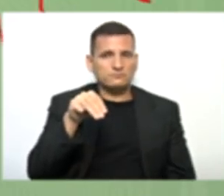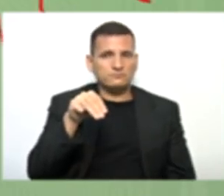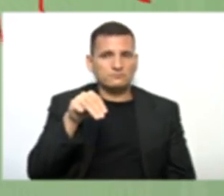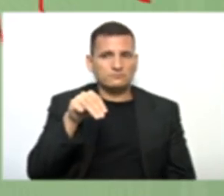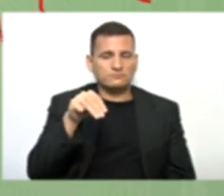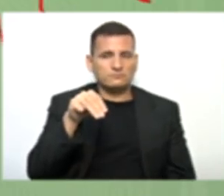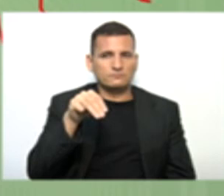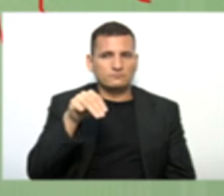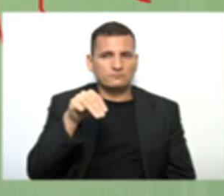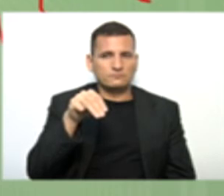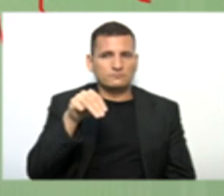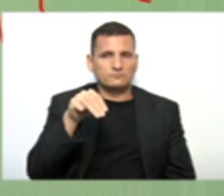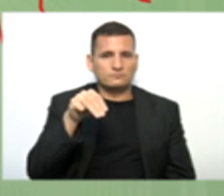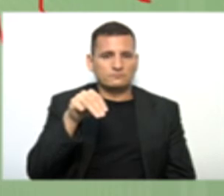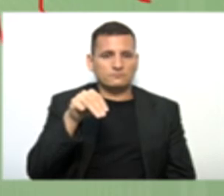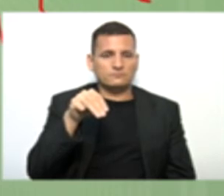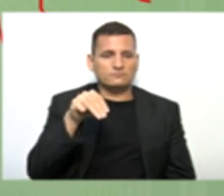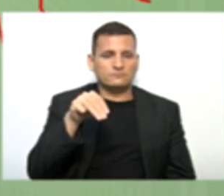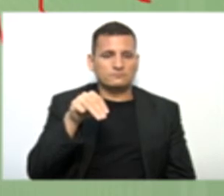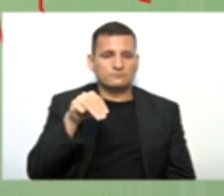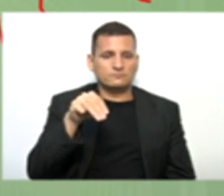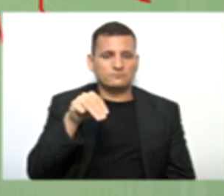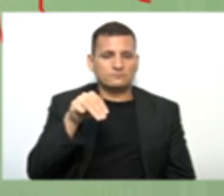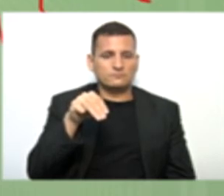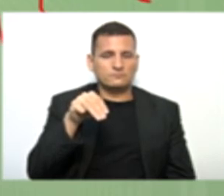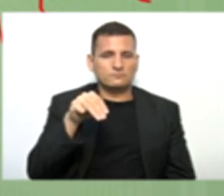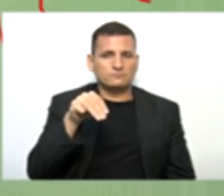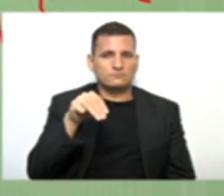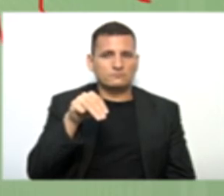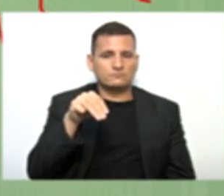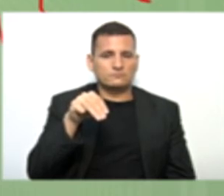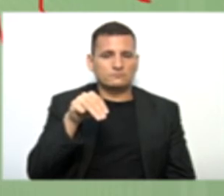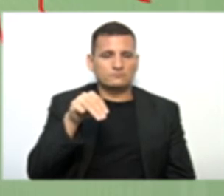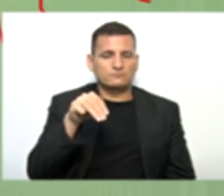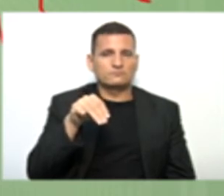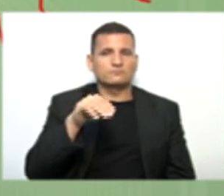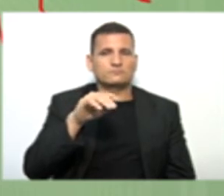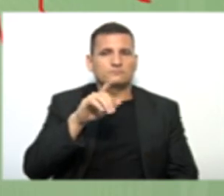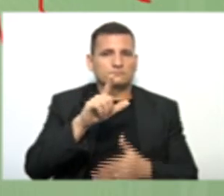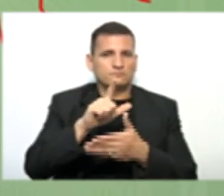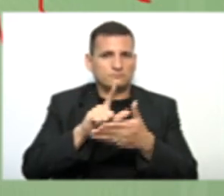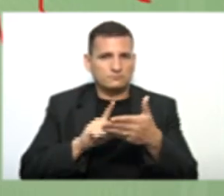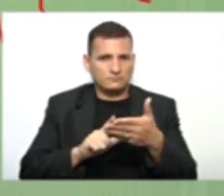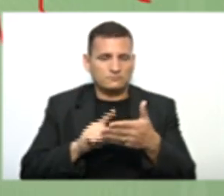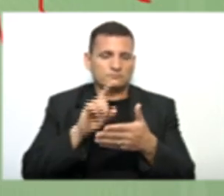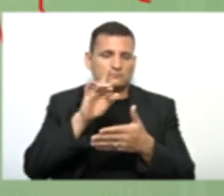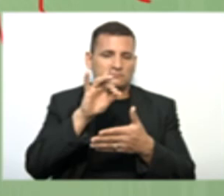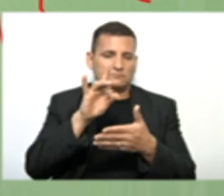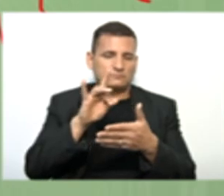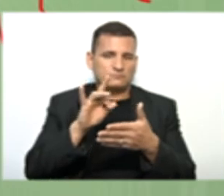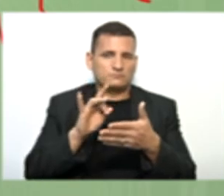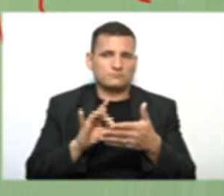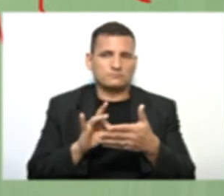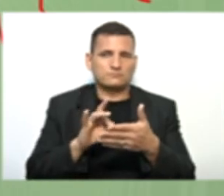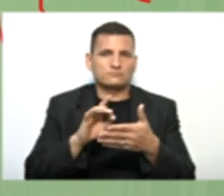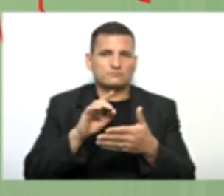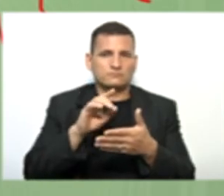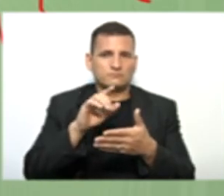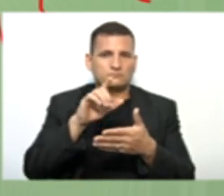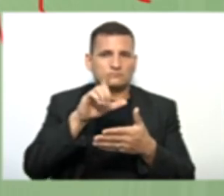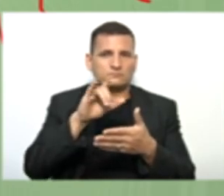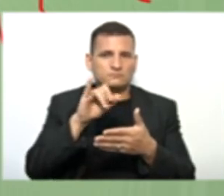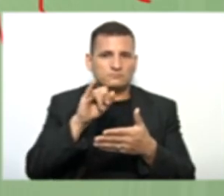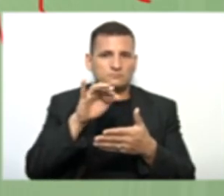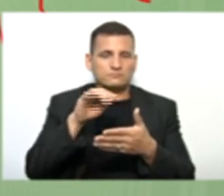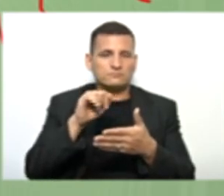Item. Para cada item em lista, ou seja, para cada item contido nessa lista, você pode ler dessa